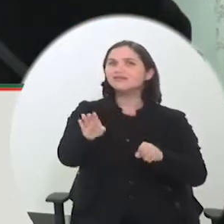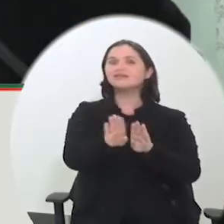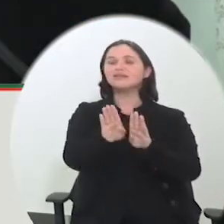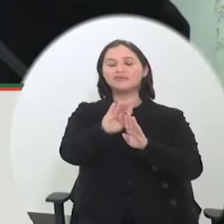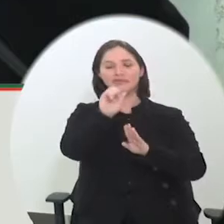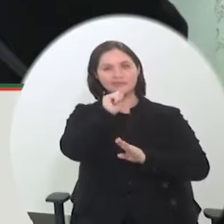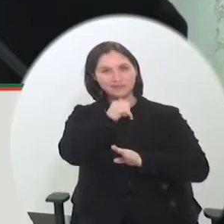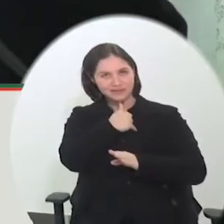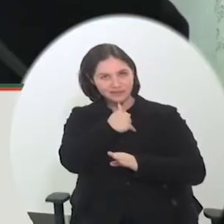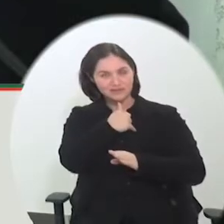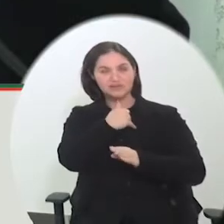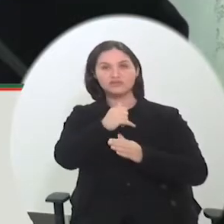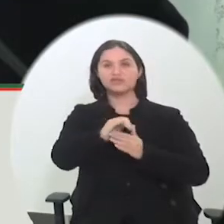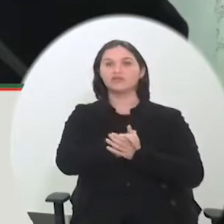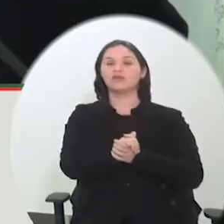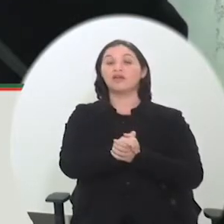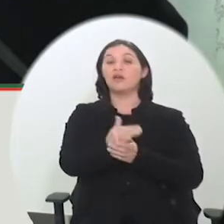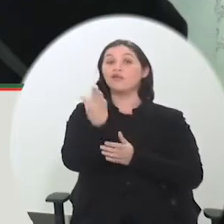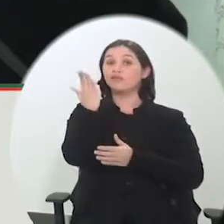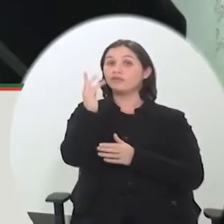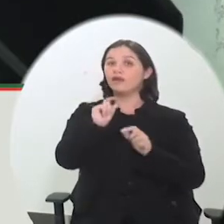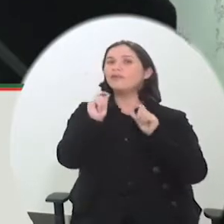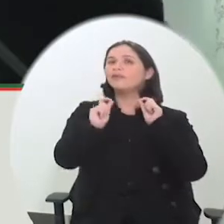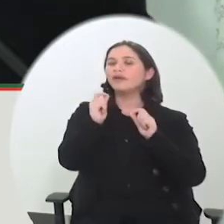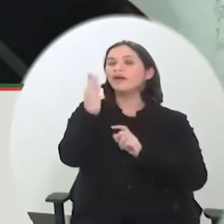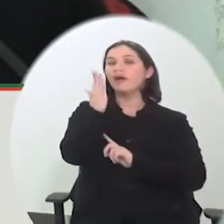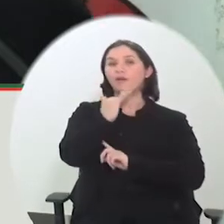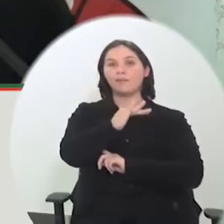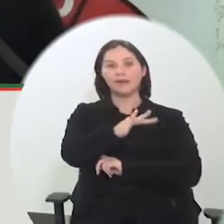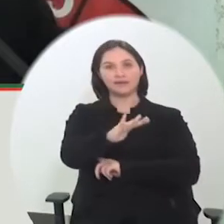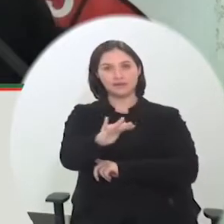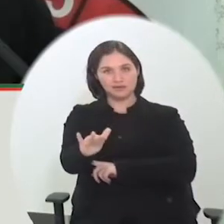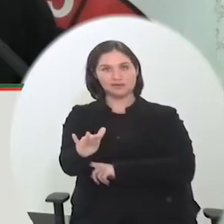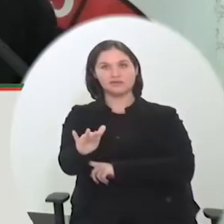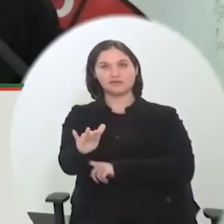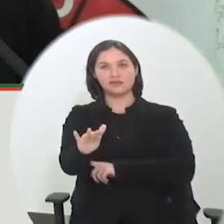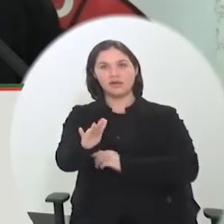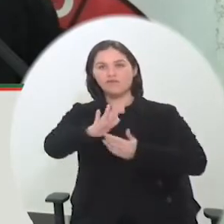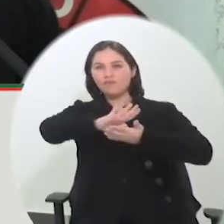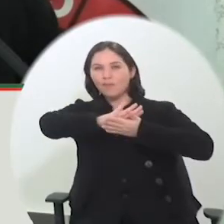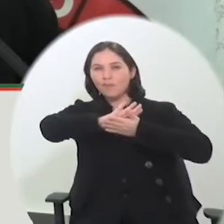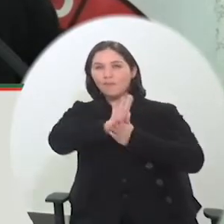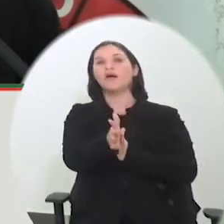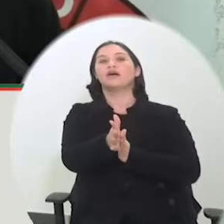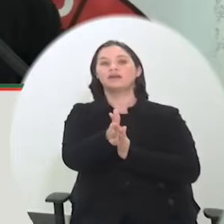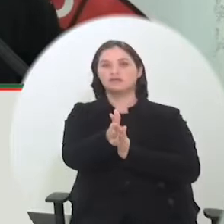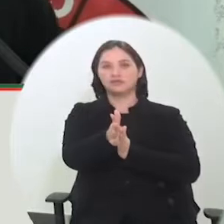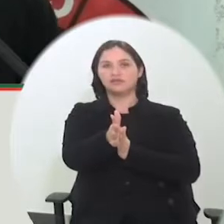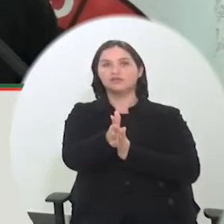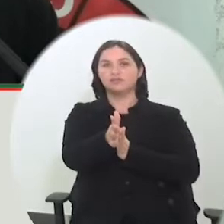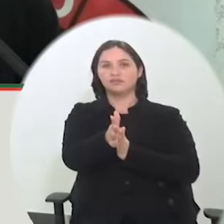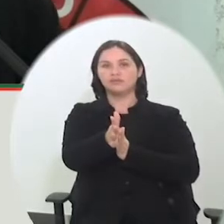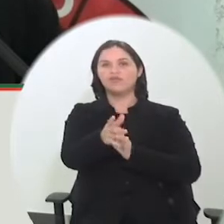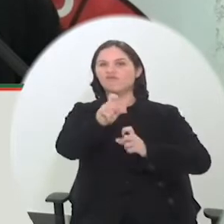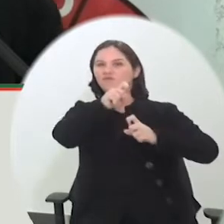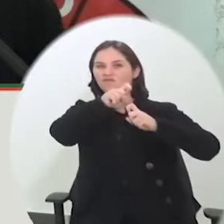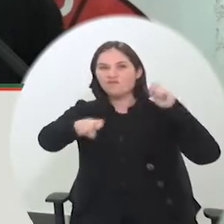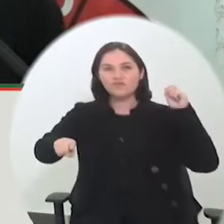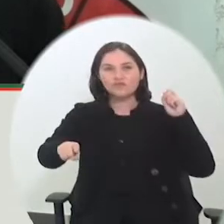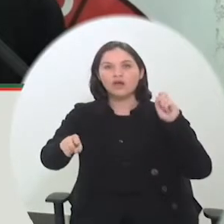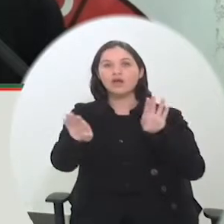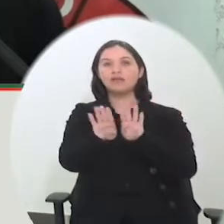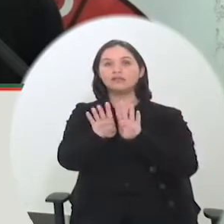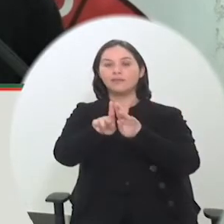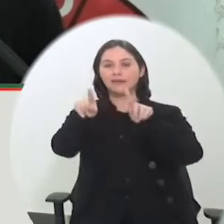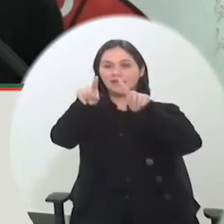Bianco. Aquela criança que foi morta, estuprada e pendurada numa cerca de um campo de